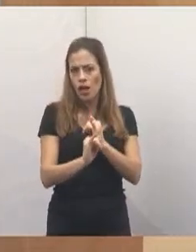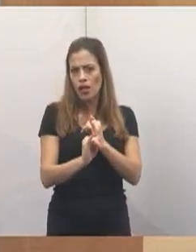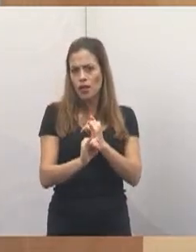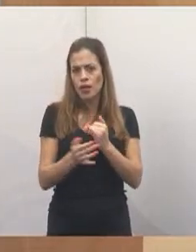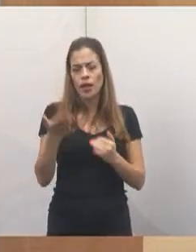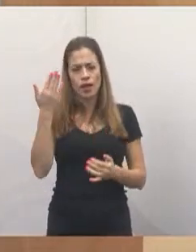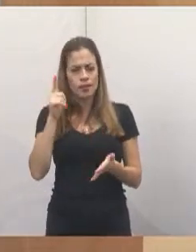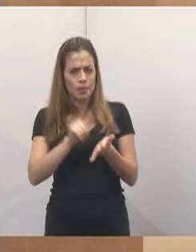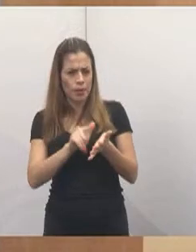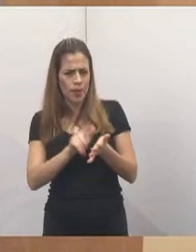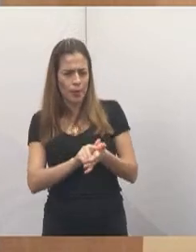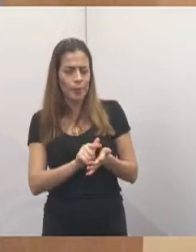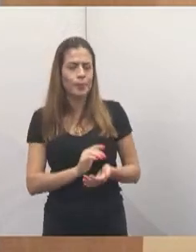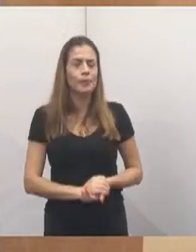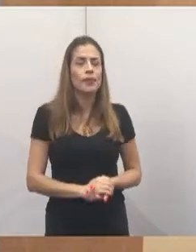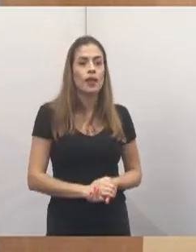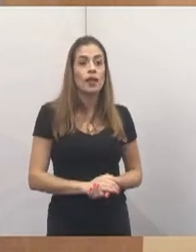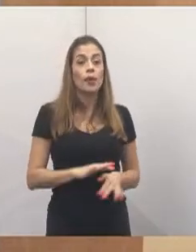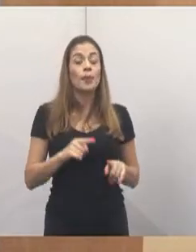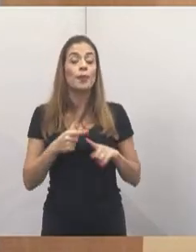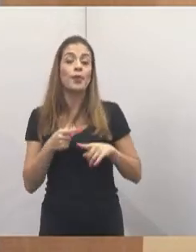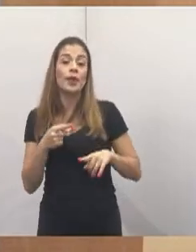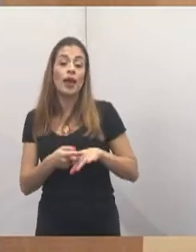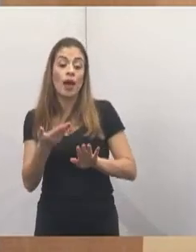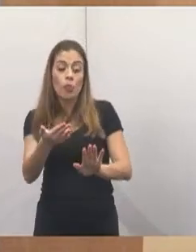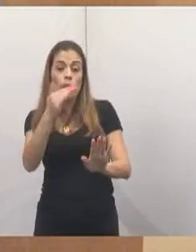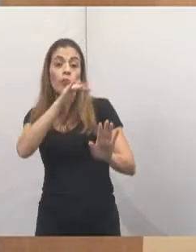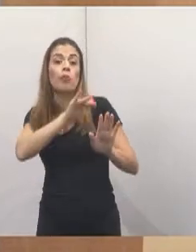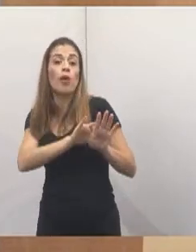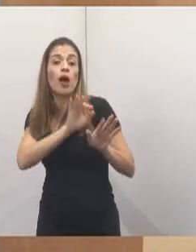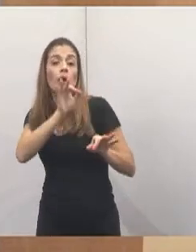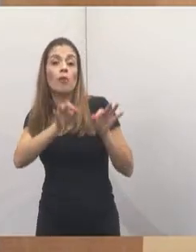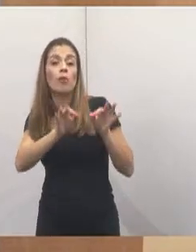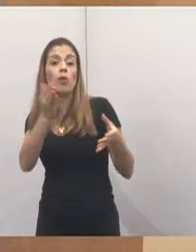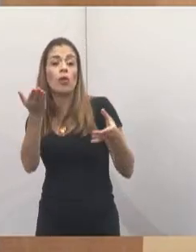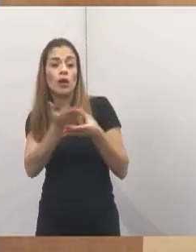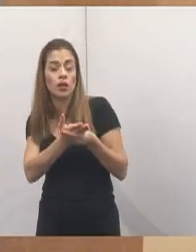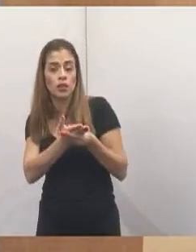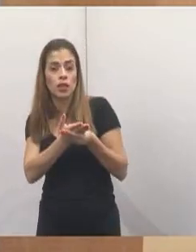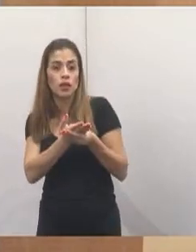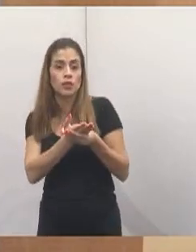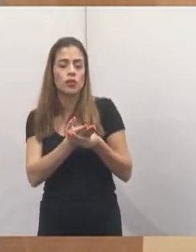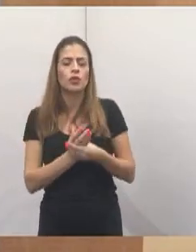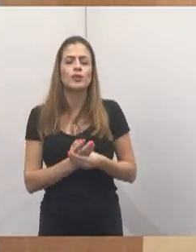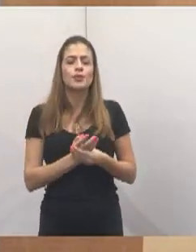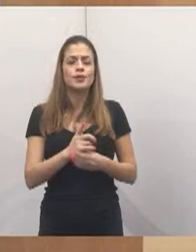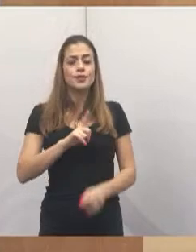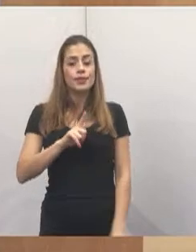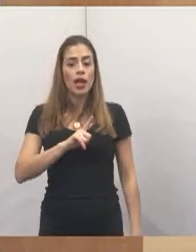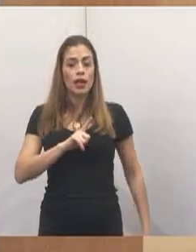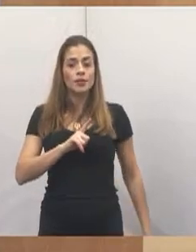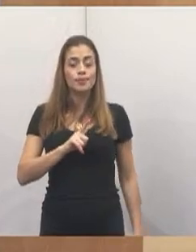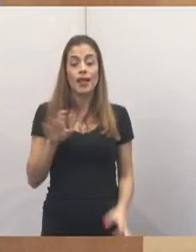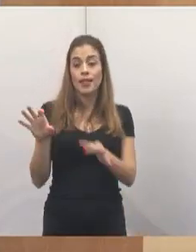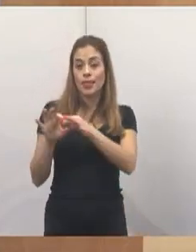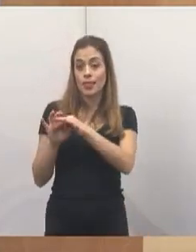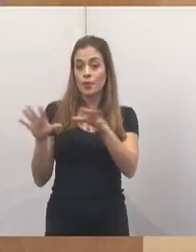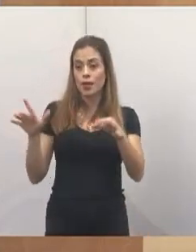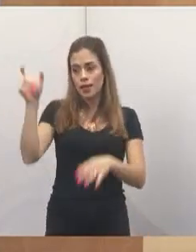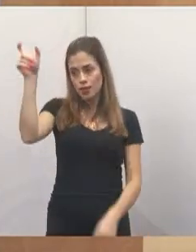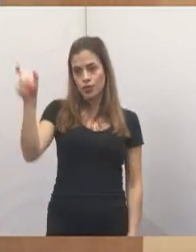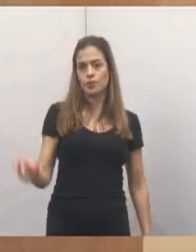porque atrás dos processos e atrás das burocracias existentes está muitas vezes em jogo a liberdade